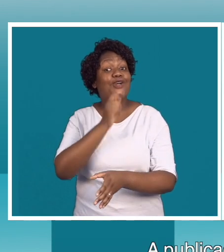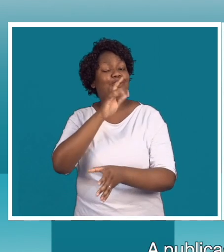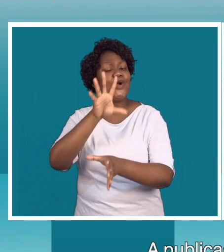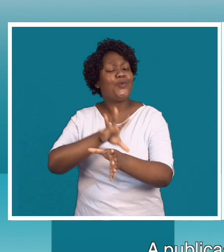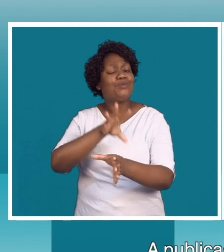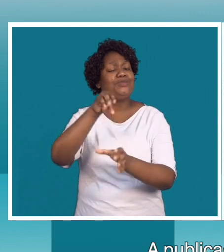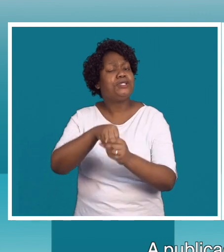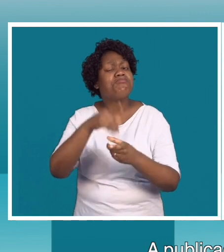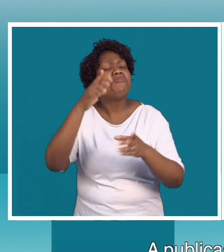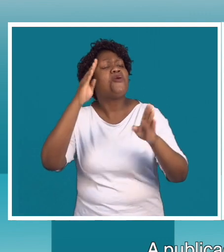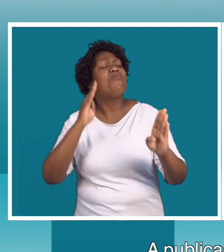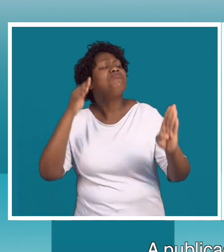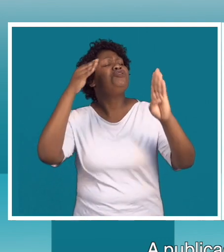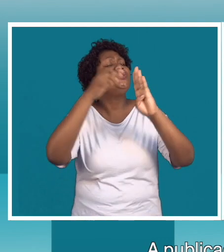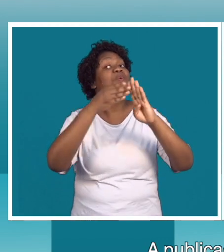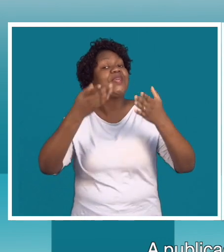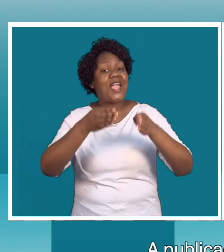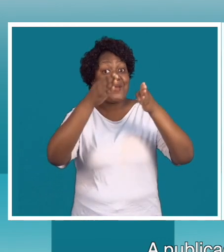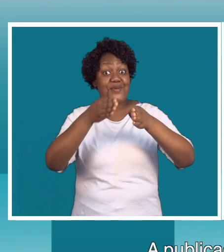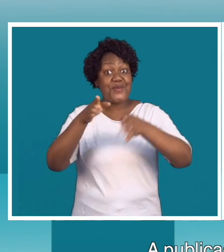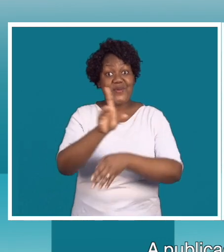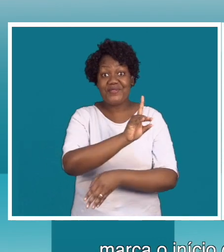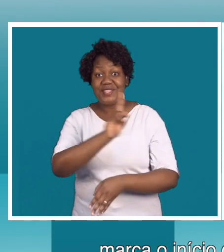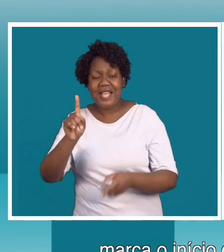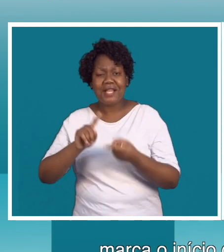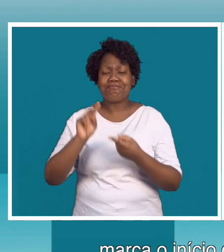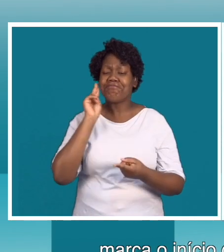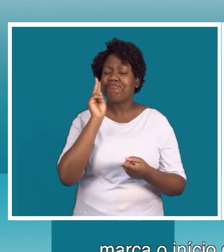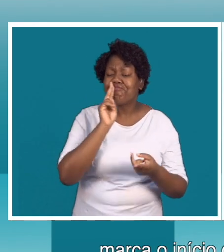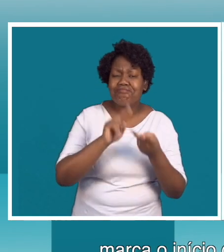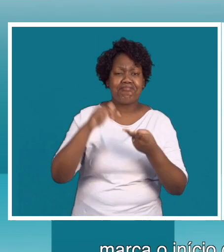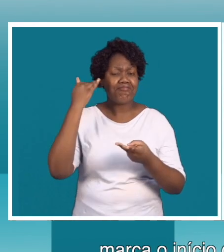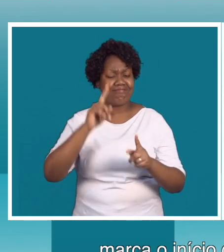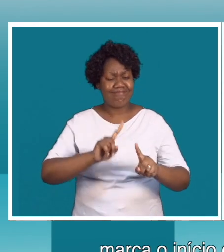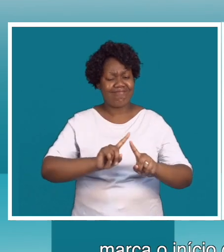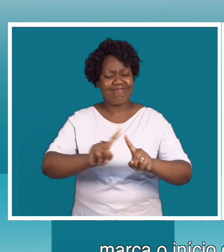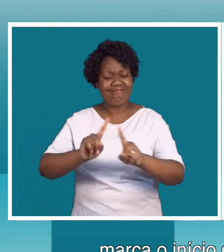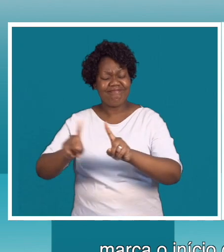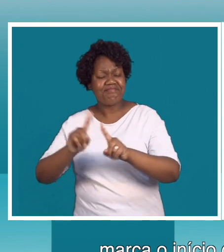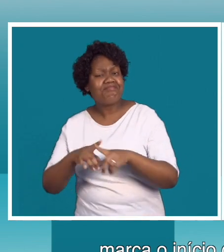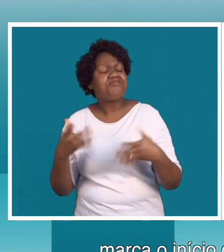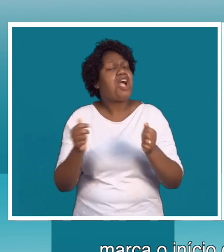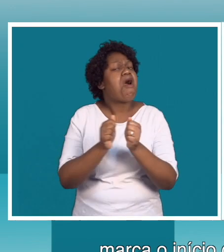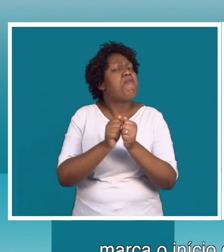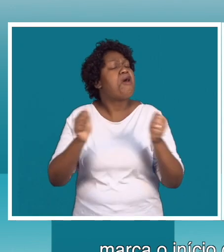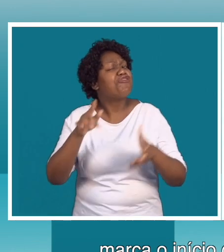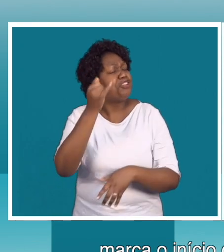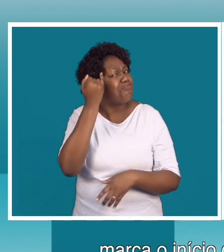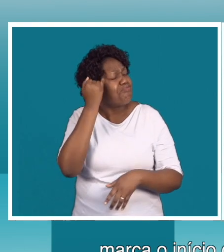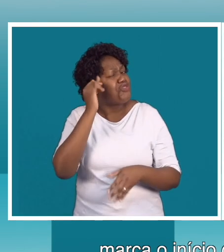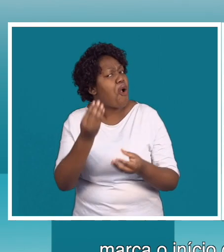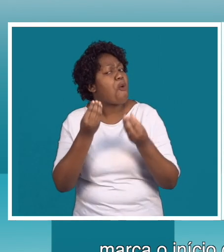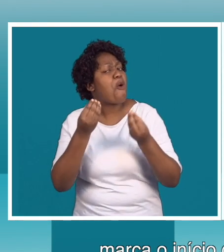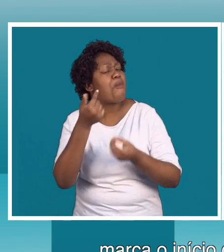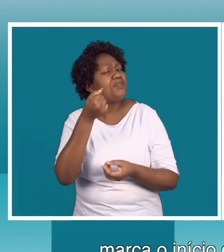publicação dos estatutos desta televisão no Bolentim da República marca o início de uma nova era no acesso à informação para